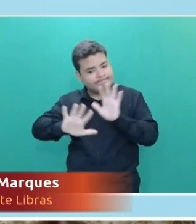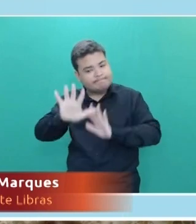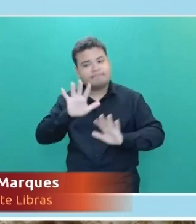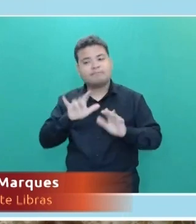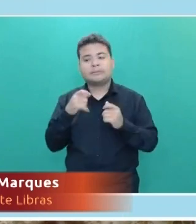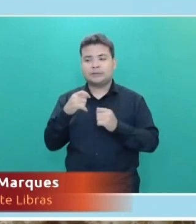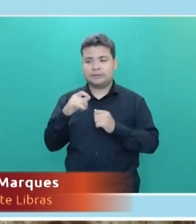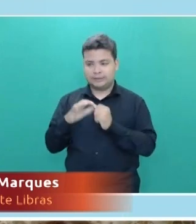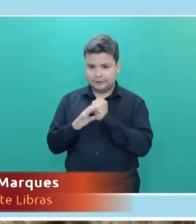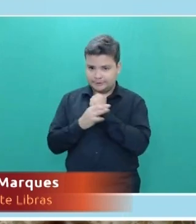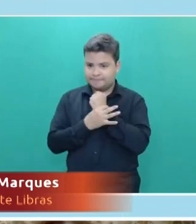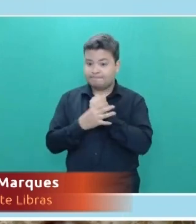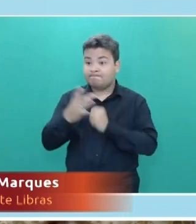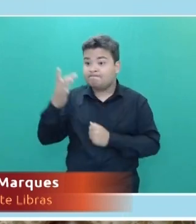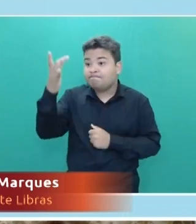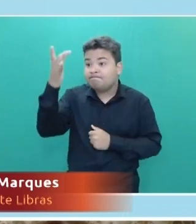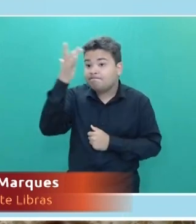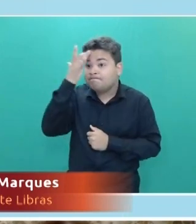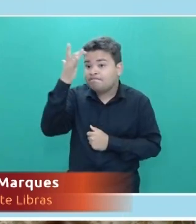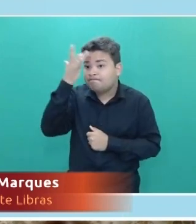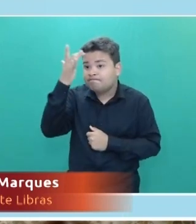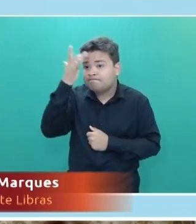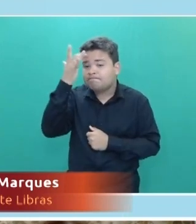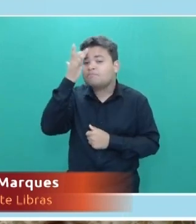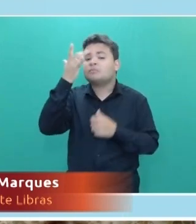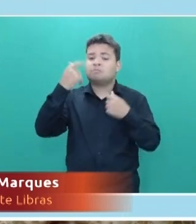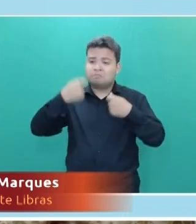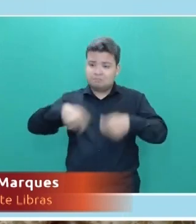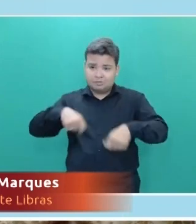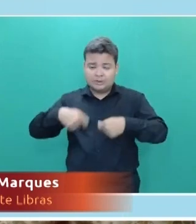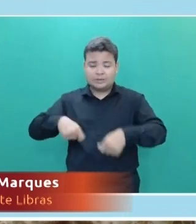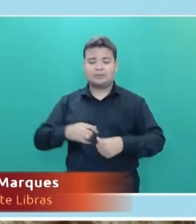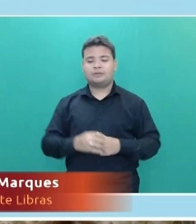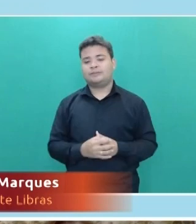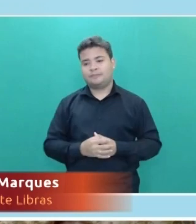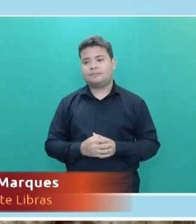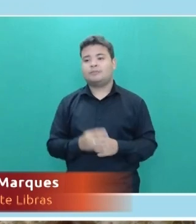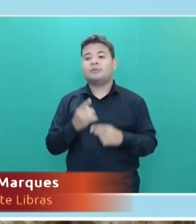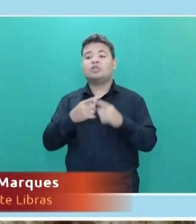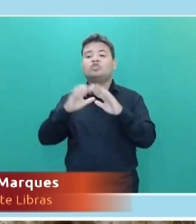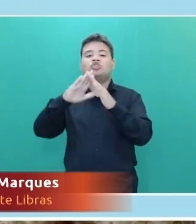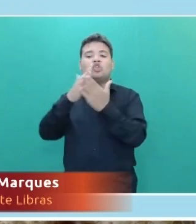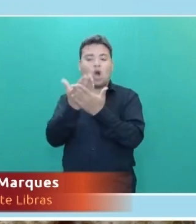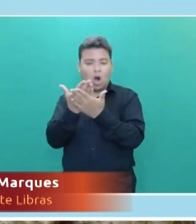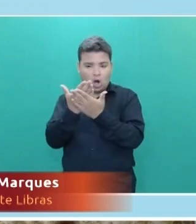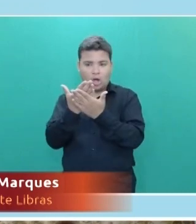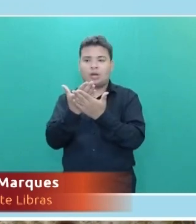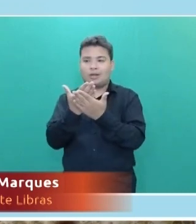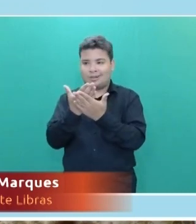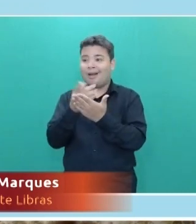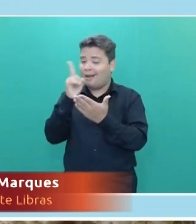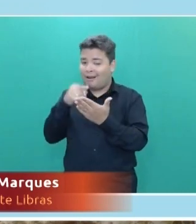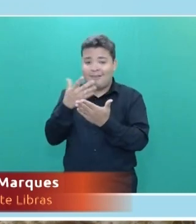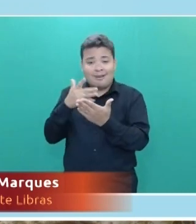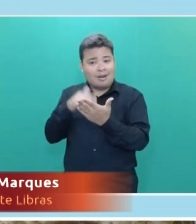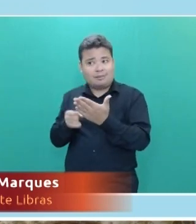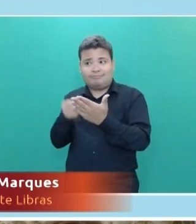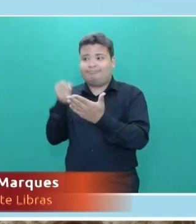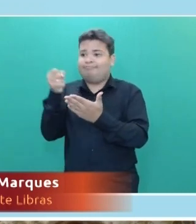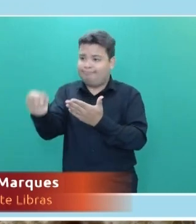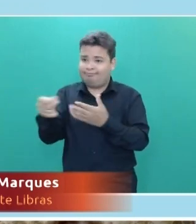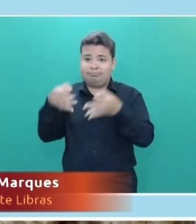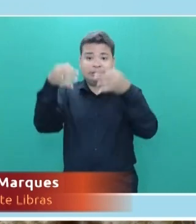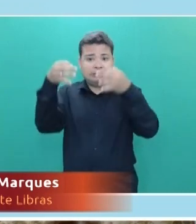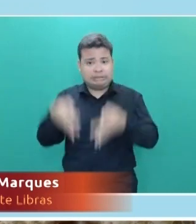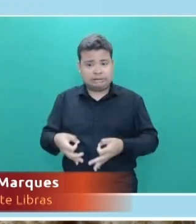muita cautela, com muito cuidado, porque o lugar da criança é na escola, né? É lá que a